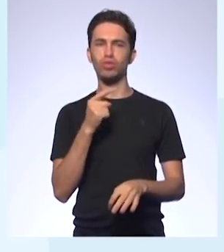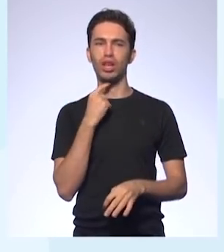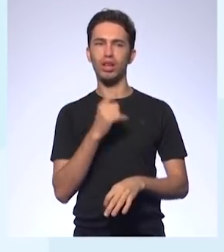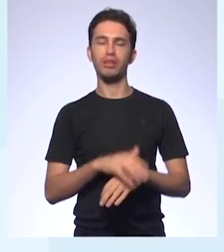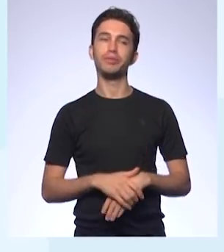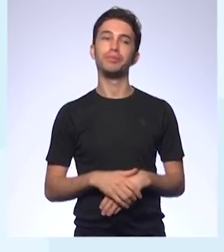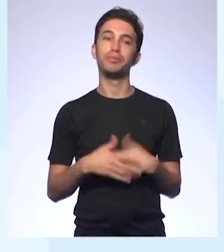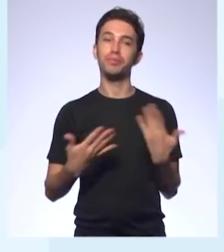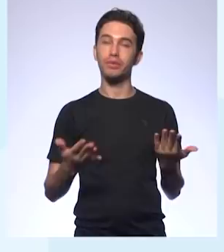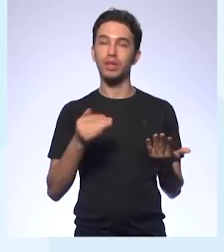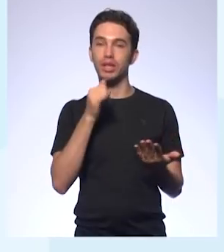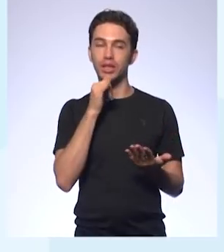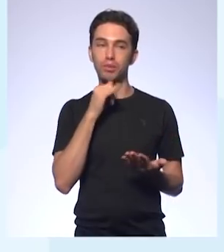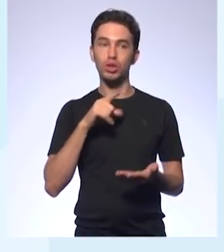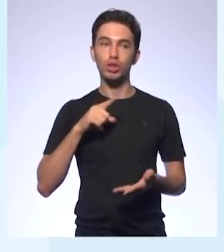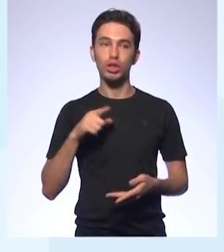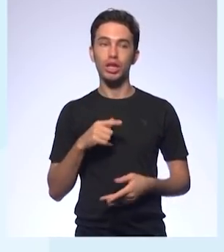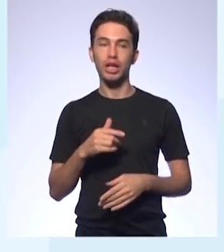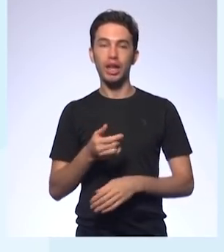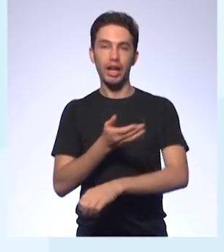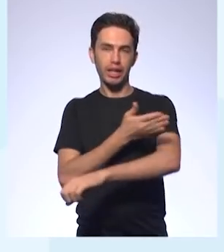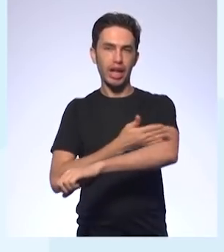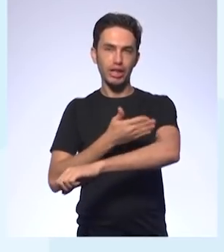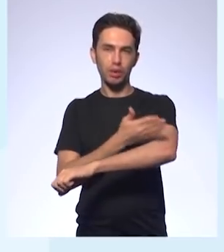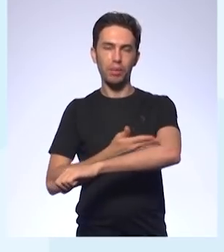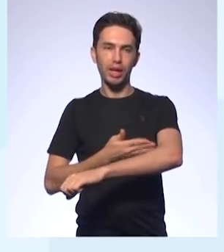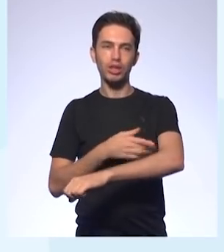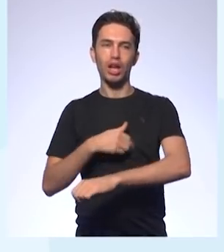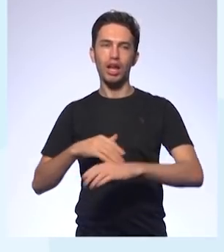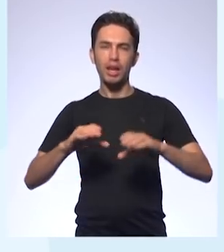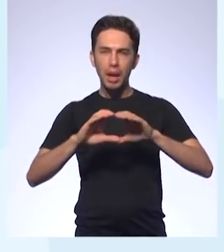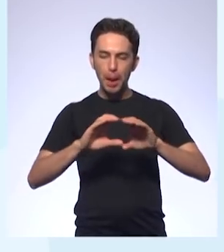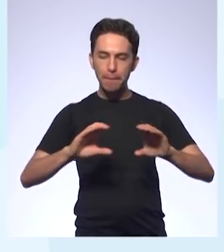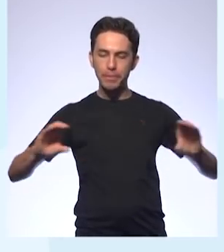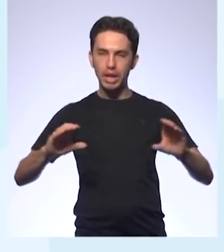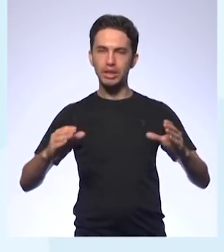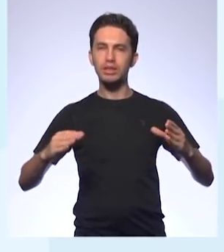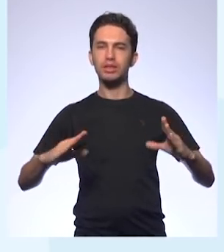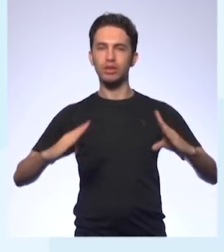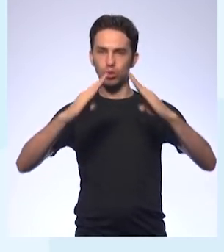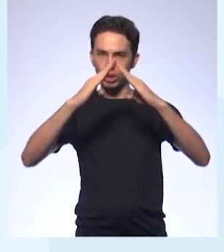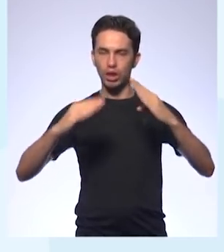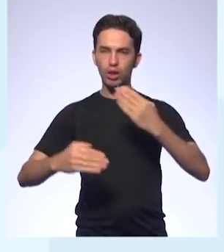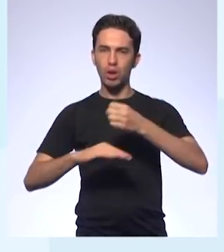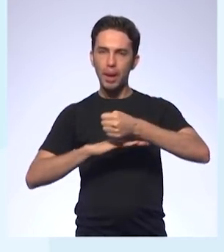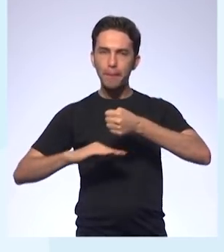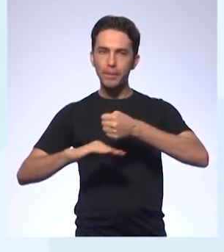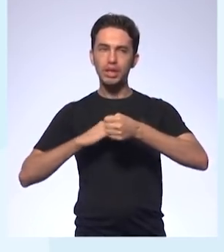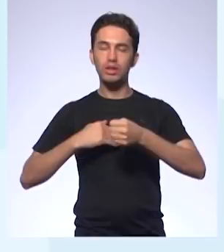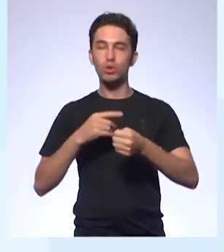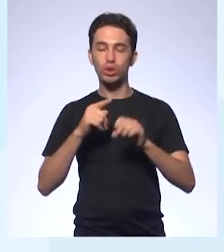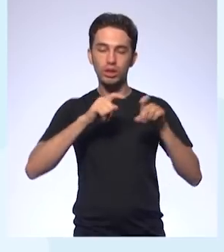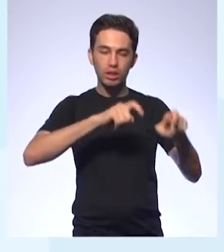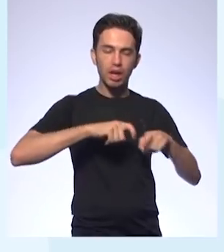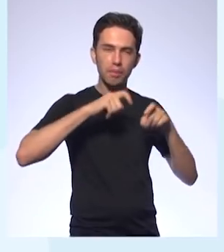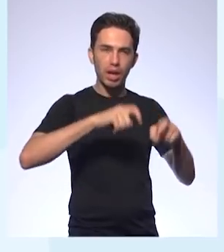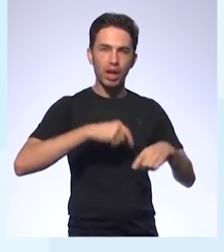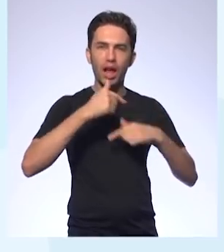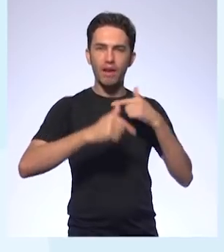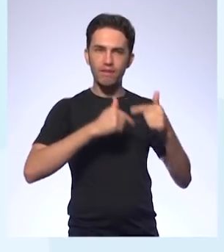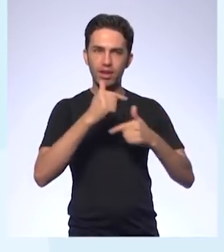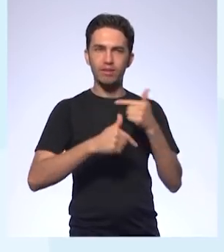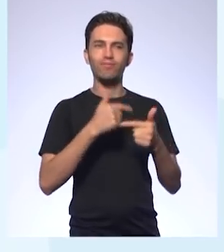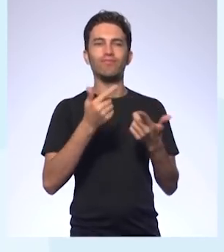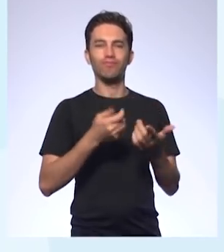Então... Olha só, nós tínhamos na Idade Média, lá na base, na grande maioria, aqueles que trabalhavam e produziam, camponeses e